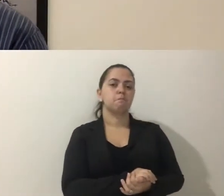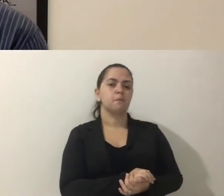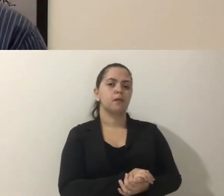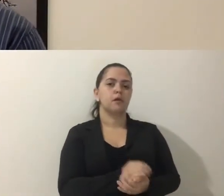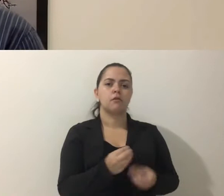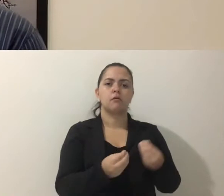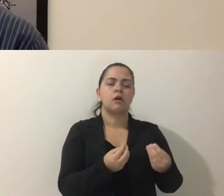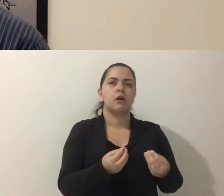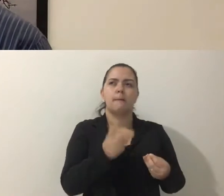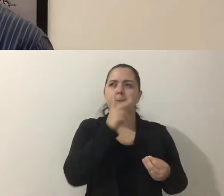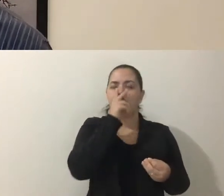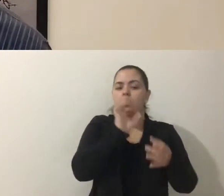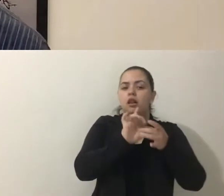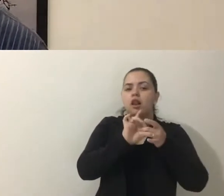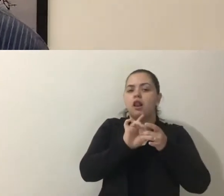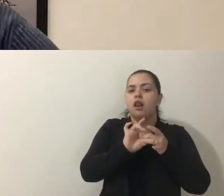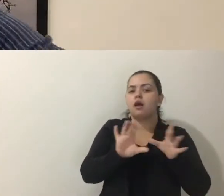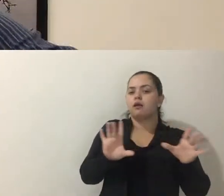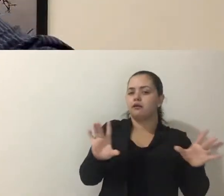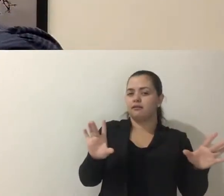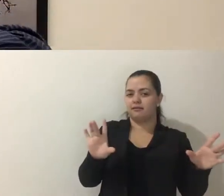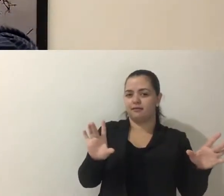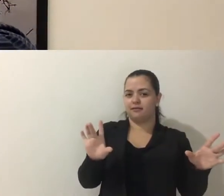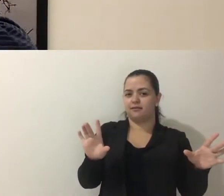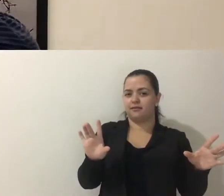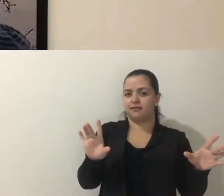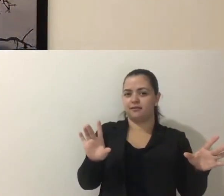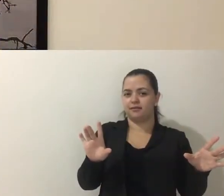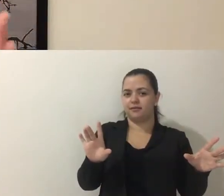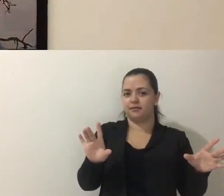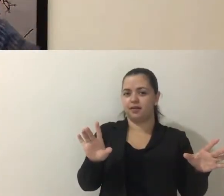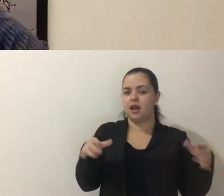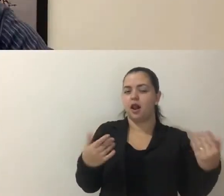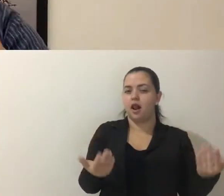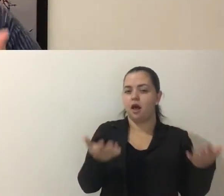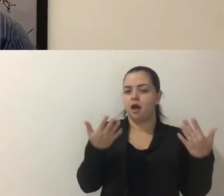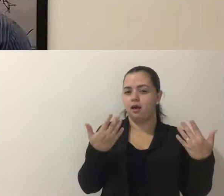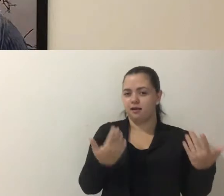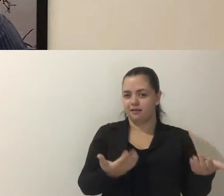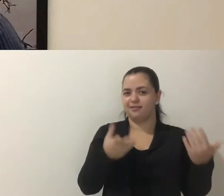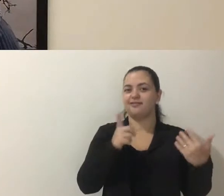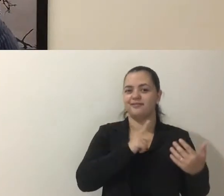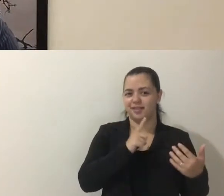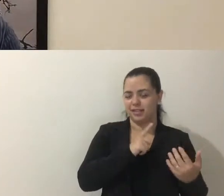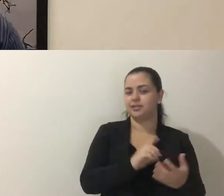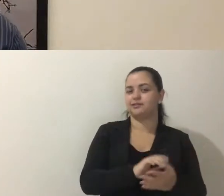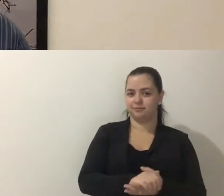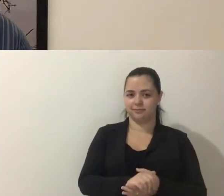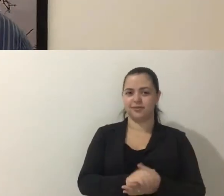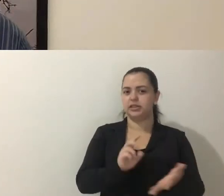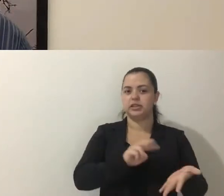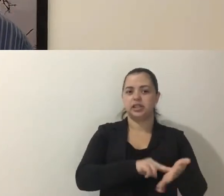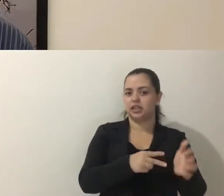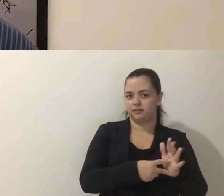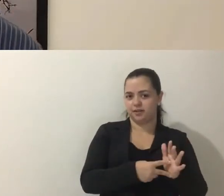uma interpretação mais liberal, era uma interpretação mais frouxa, mais flexível, ao ponto